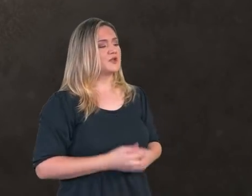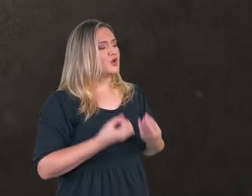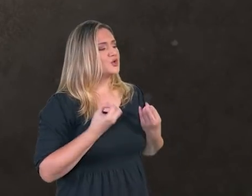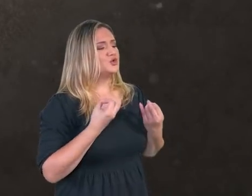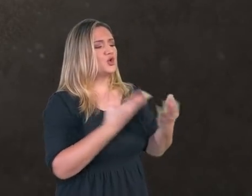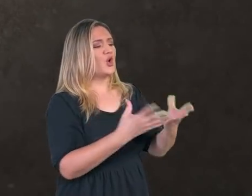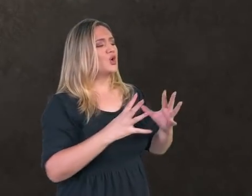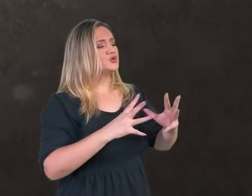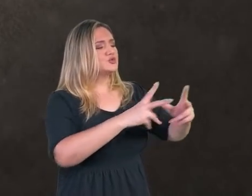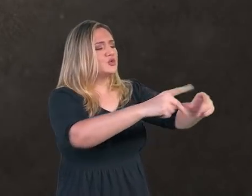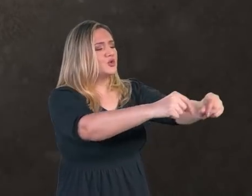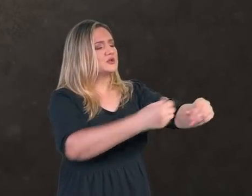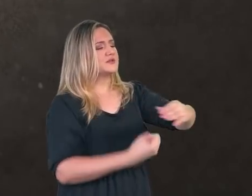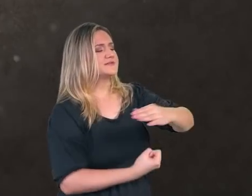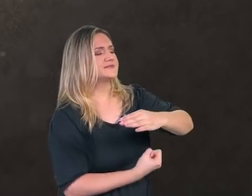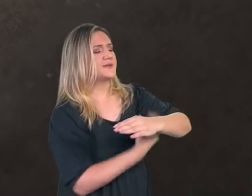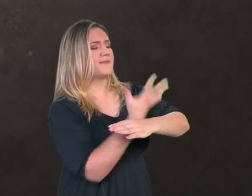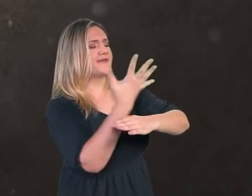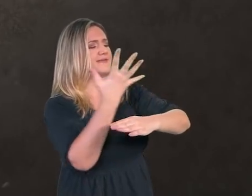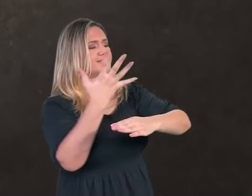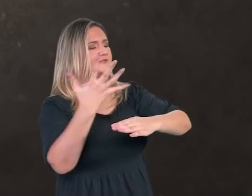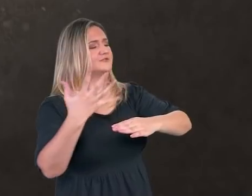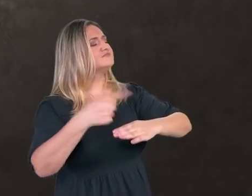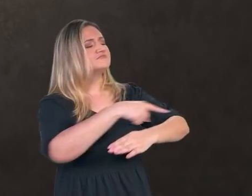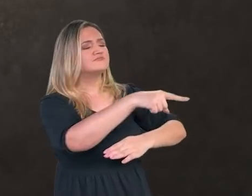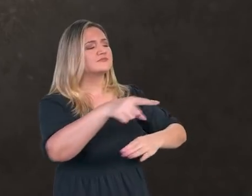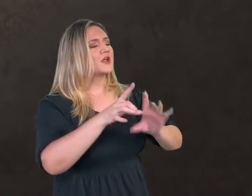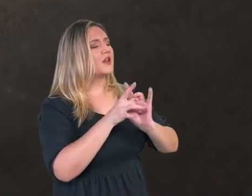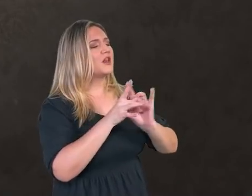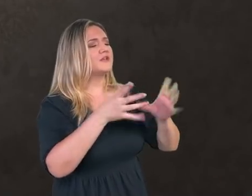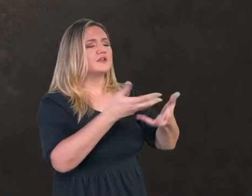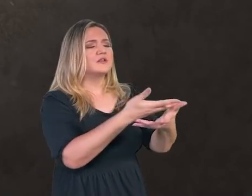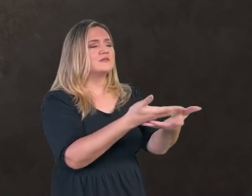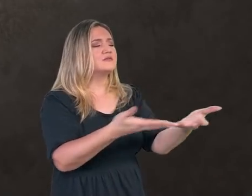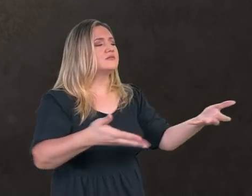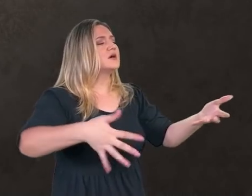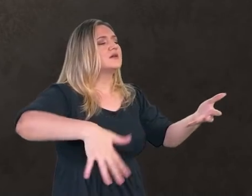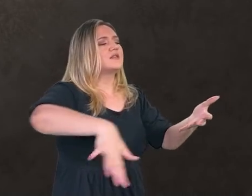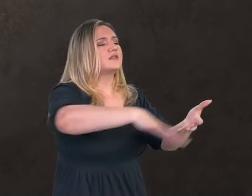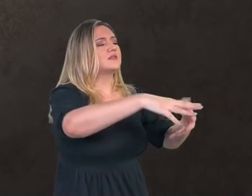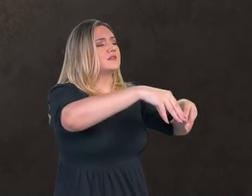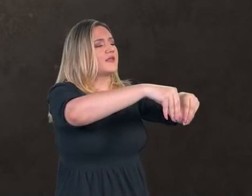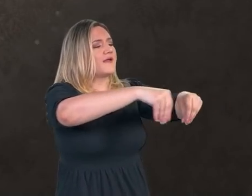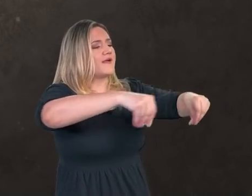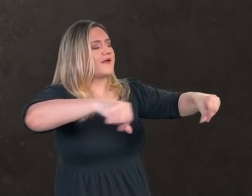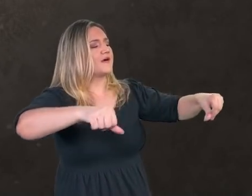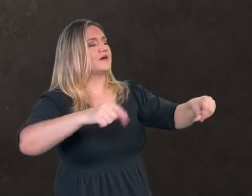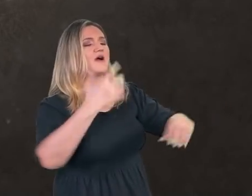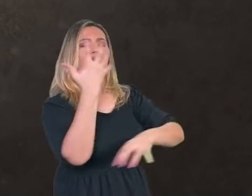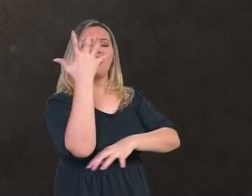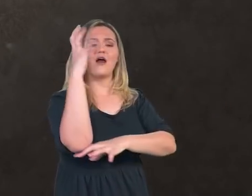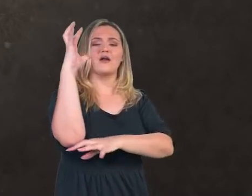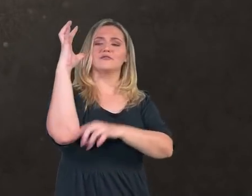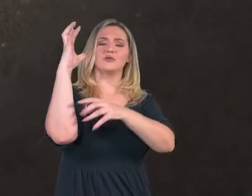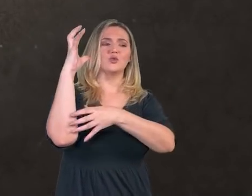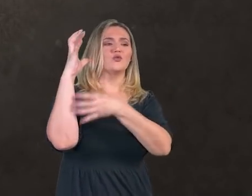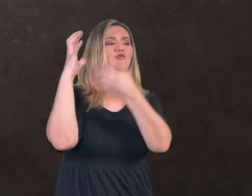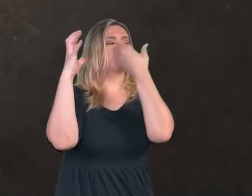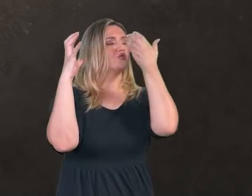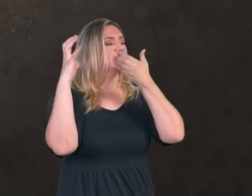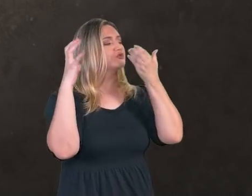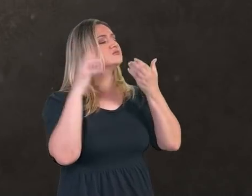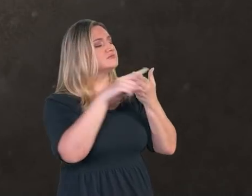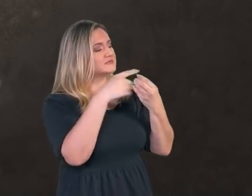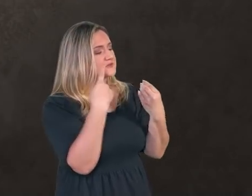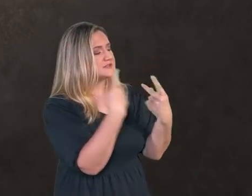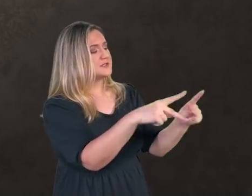dado toda a erva que dê semente, que está sobre a face de toda a terra, e toda árvore em que há fruto que dê semente,